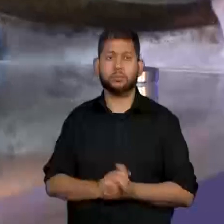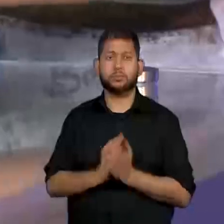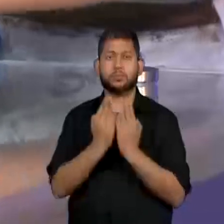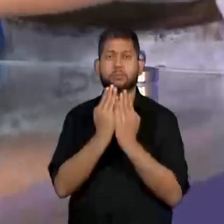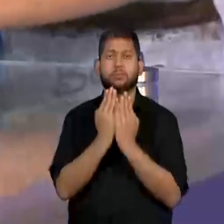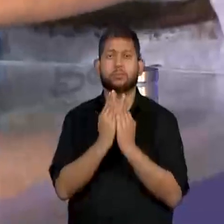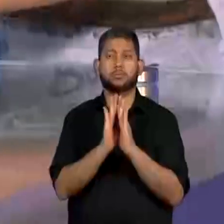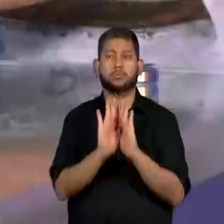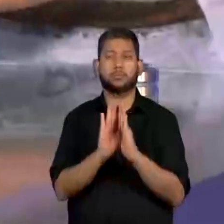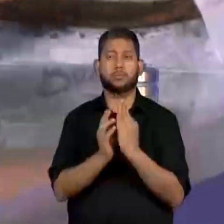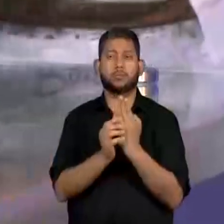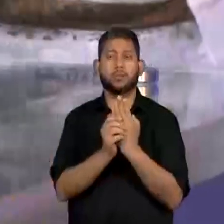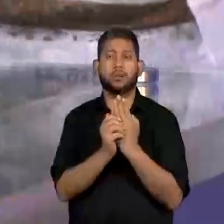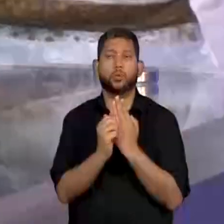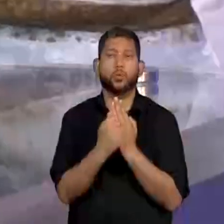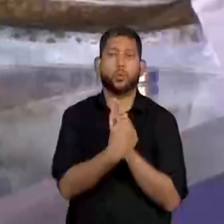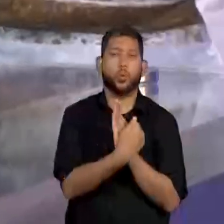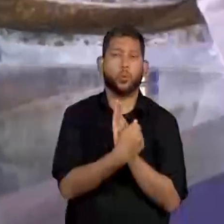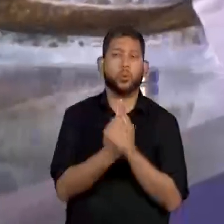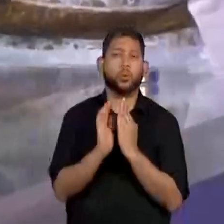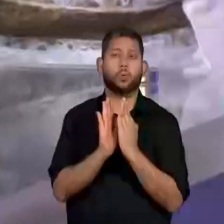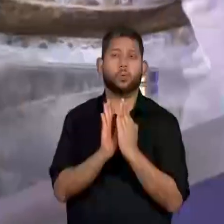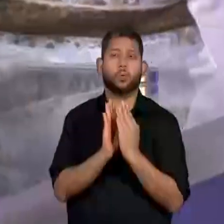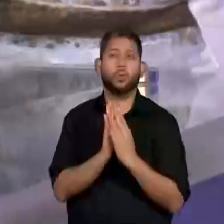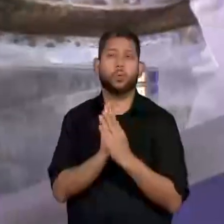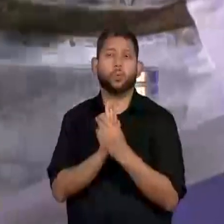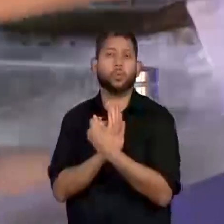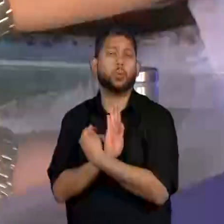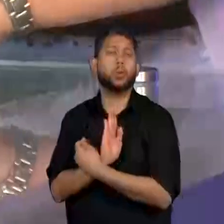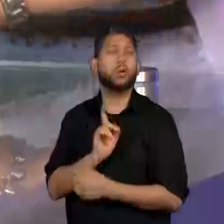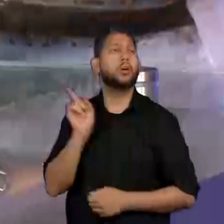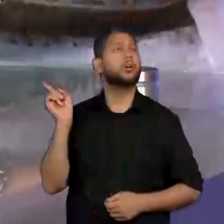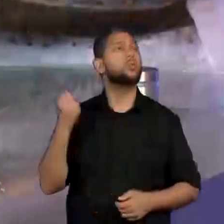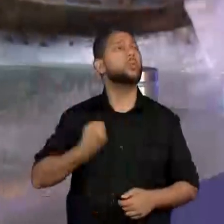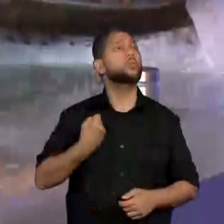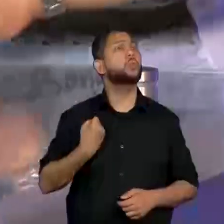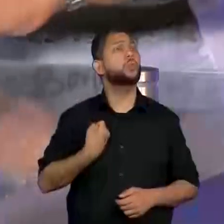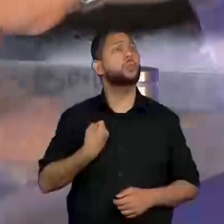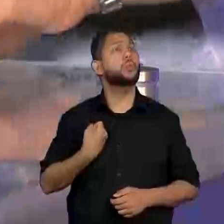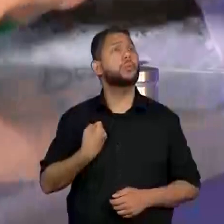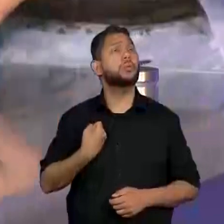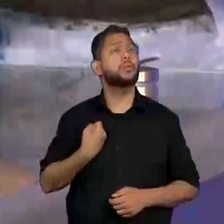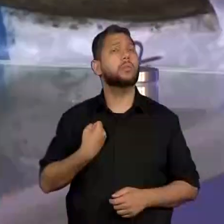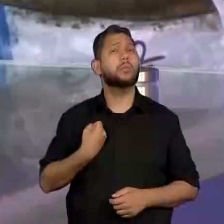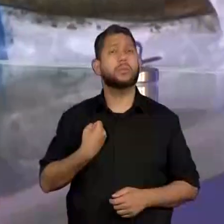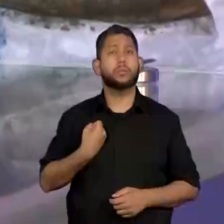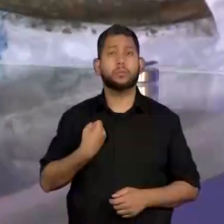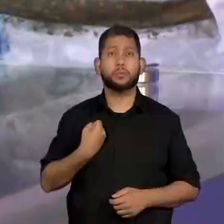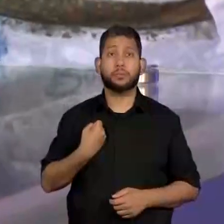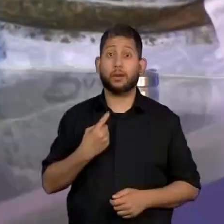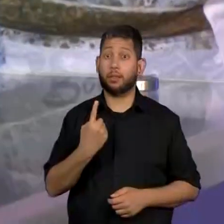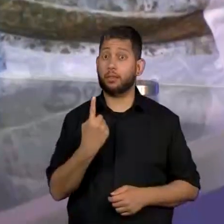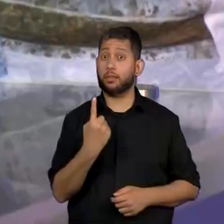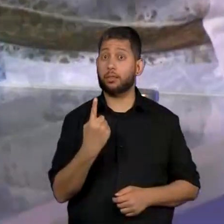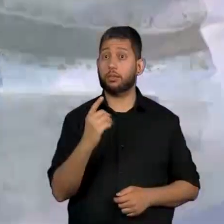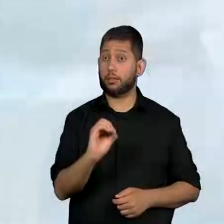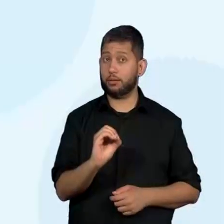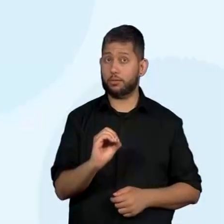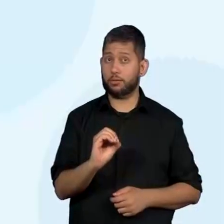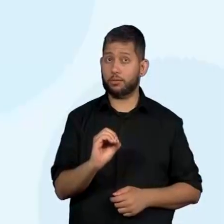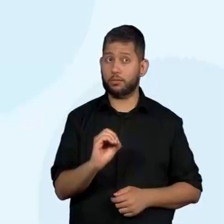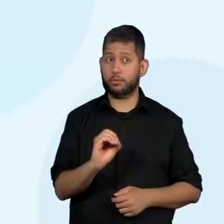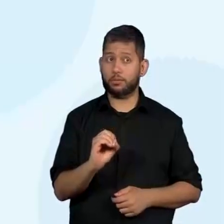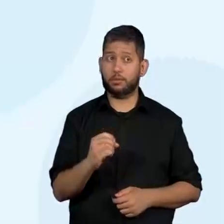assim assim fala aí o passo pro que era esse aqui nós somos agora no Passo 10 professora